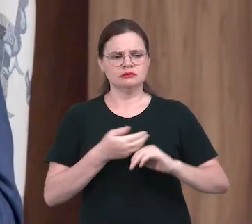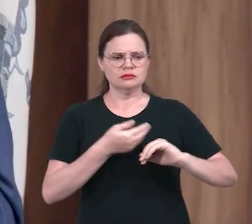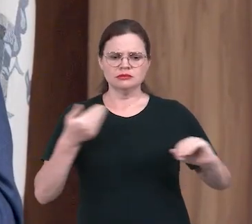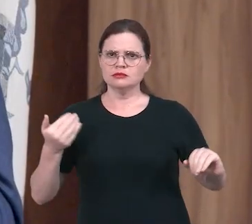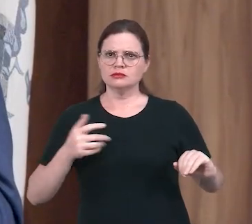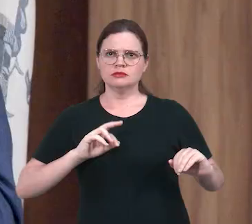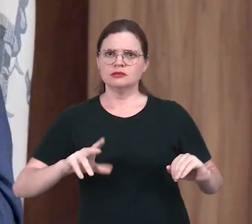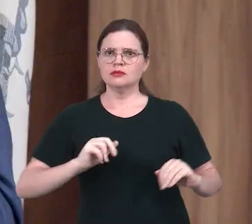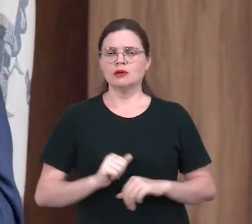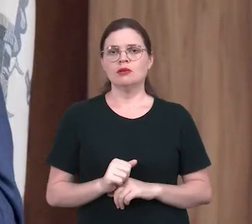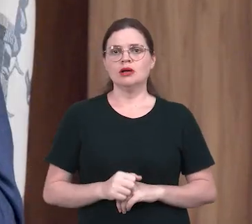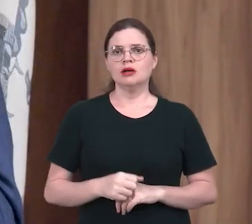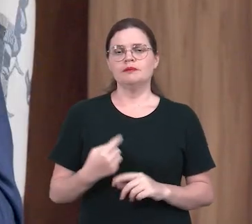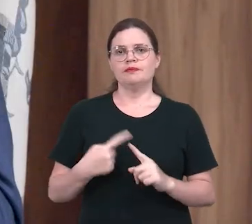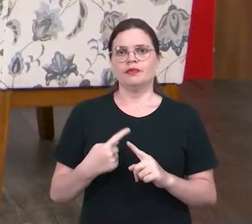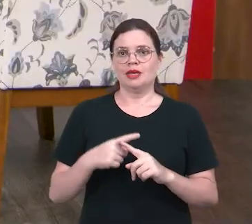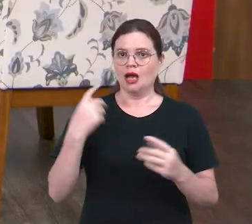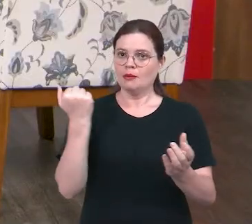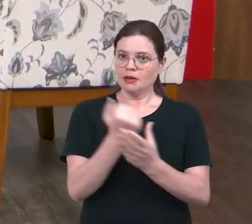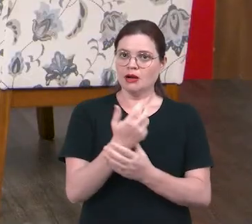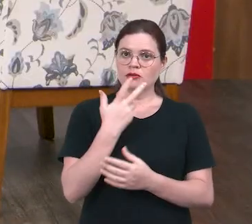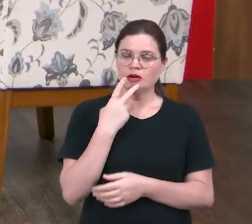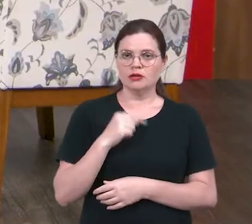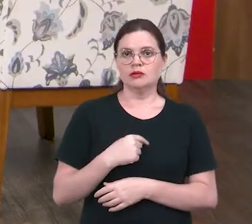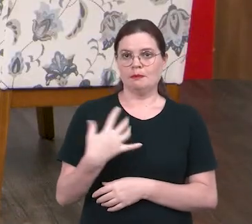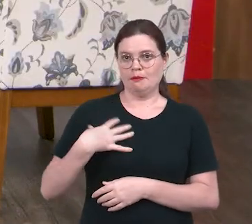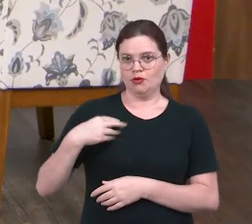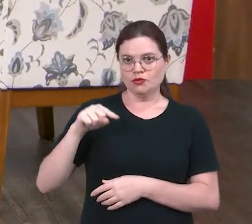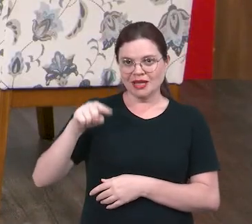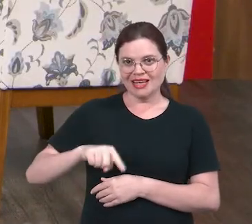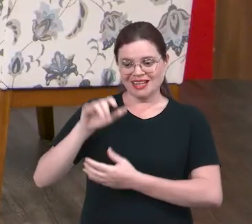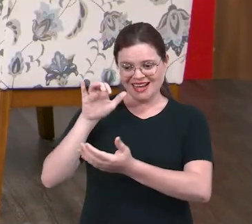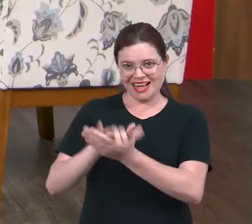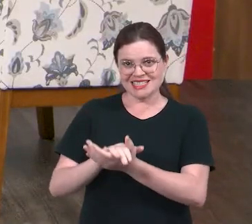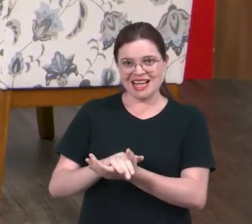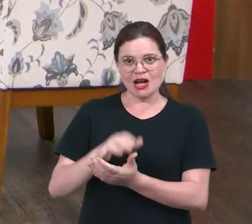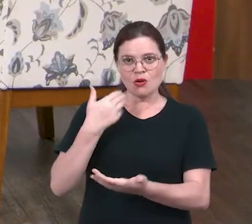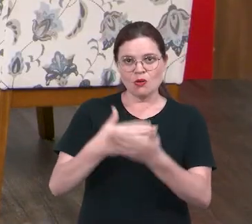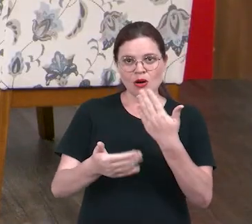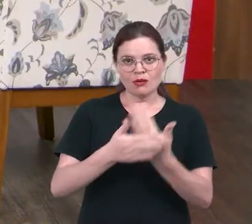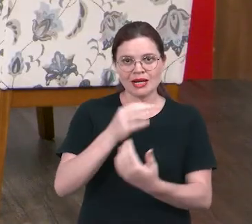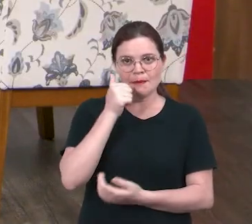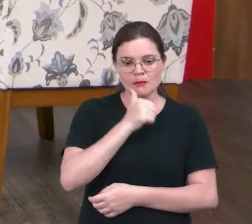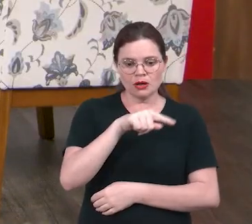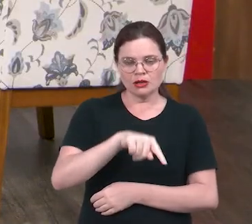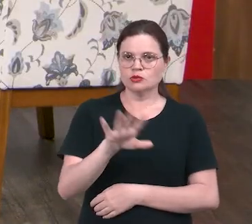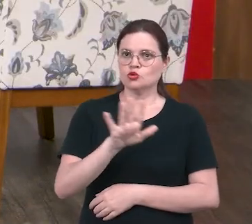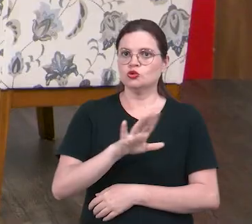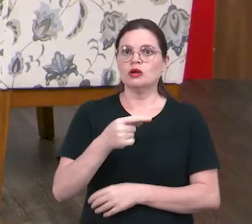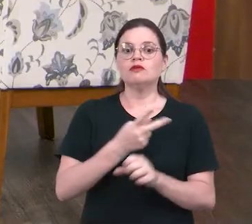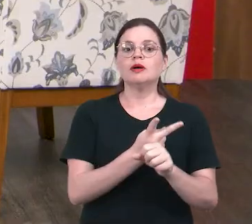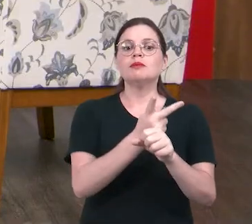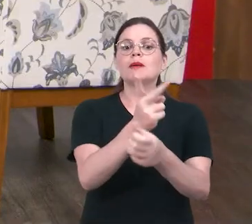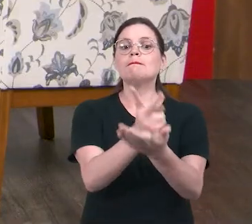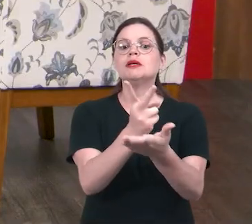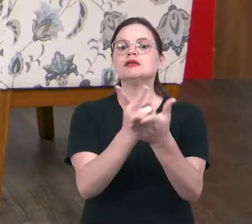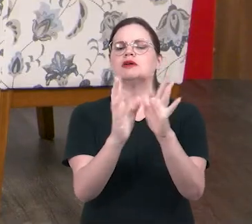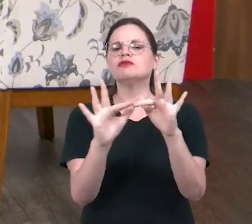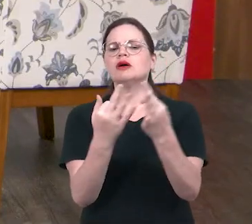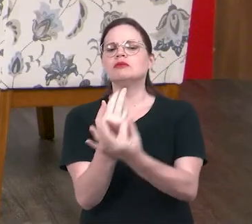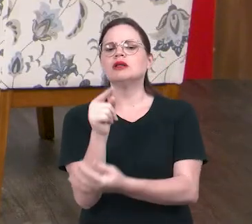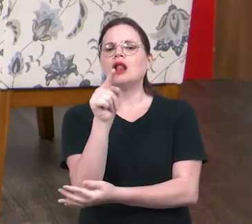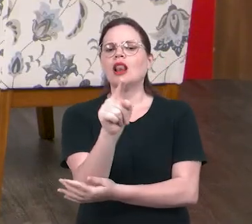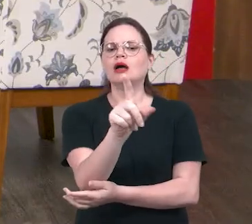parte do plano de Deus. E Abraão está dizendo isso para o filho dele. E nós precisamos dizer isso dentro dos nossos lares, para os